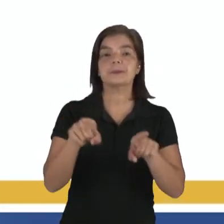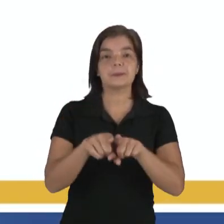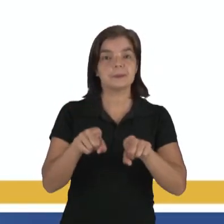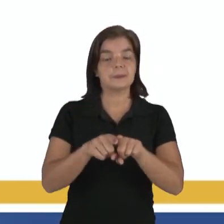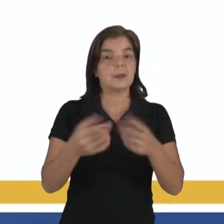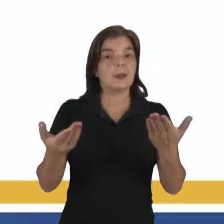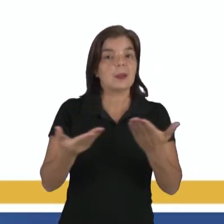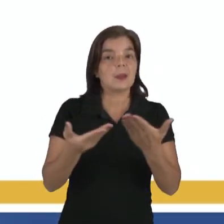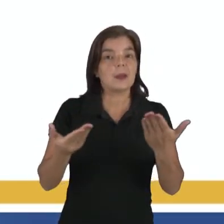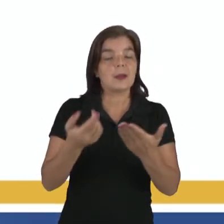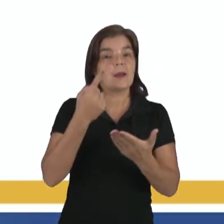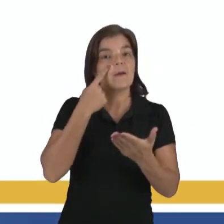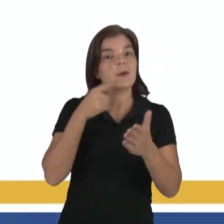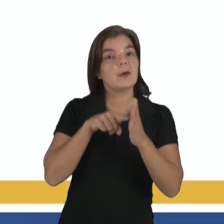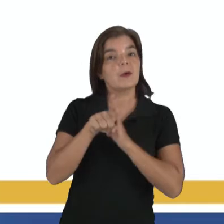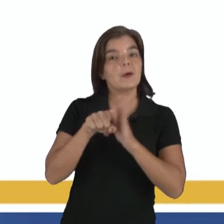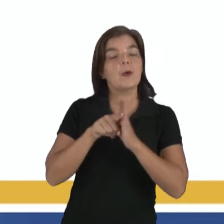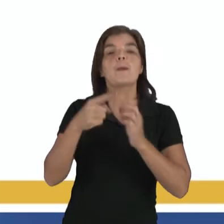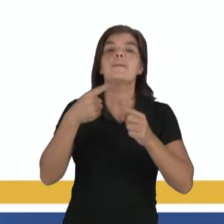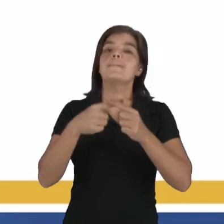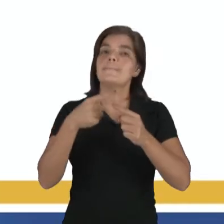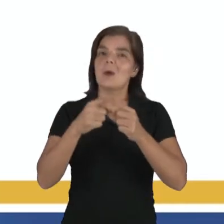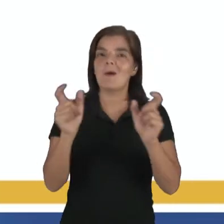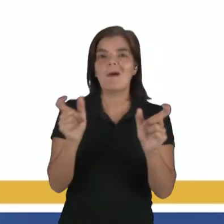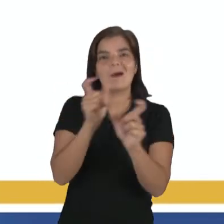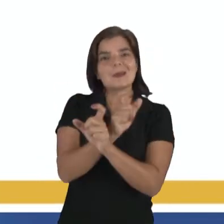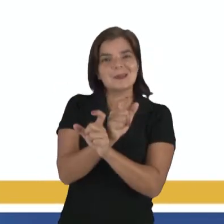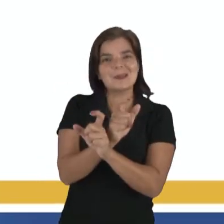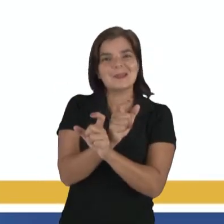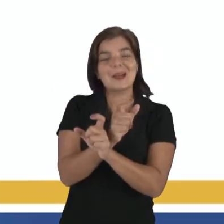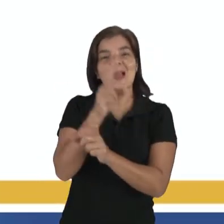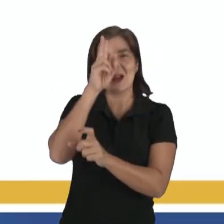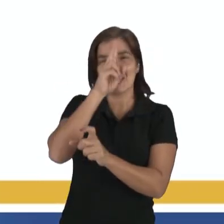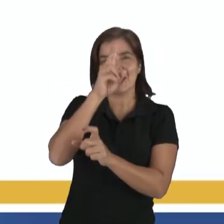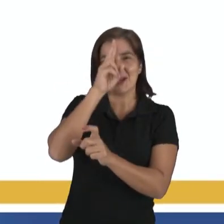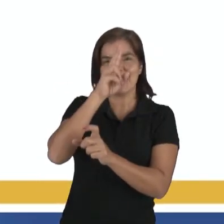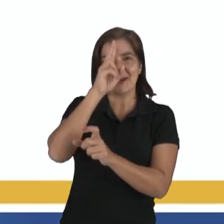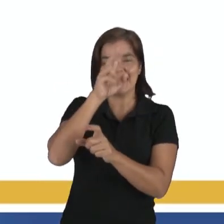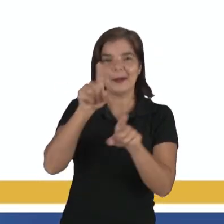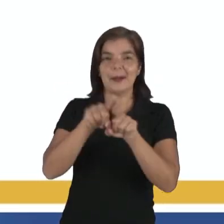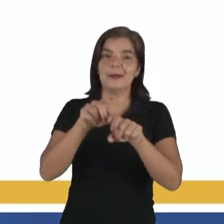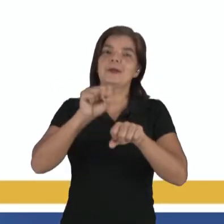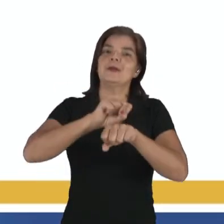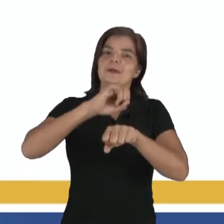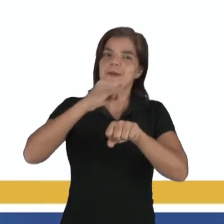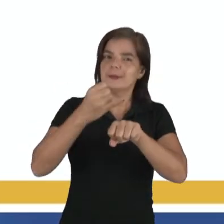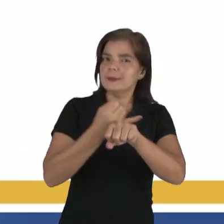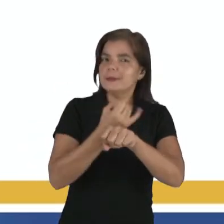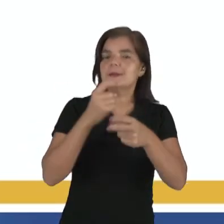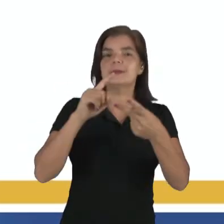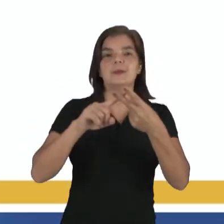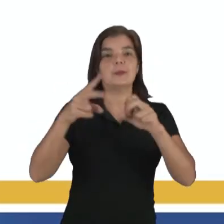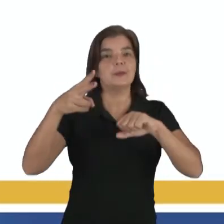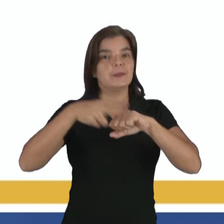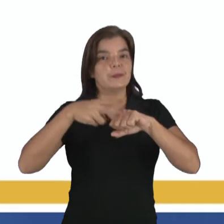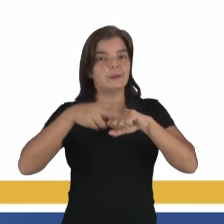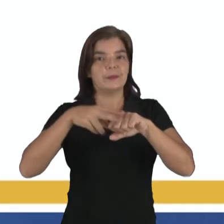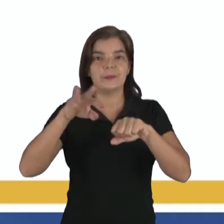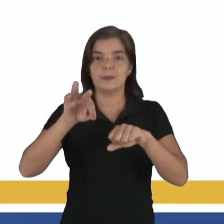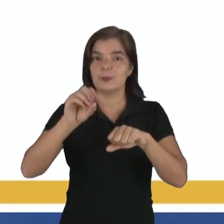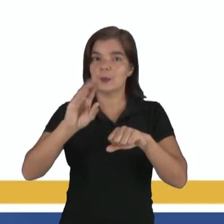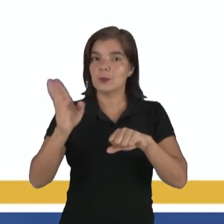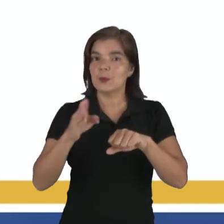a gente vai agora ver as perguntas porque elas trocam de lugar. Então lembra que a gente falava de sujeito, verbo to